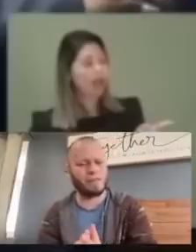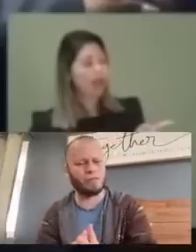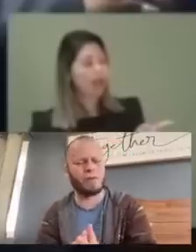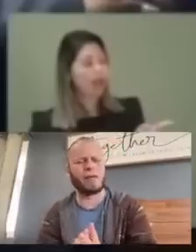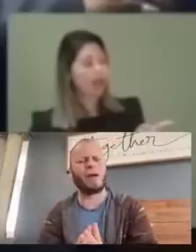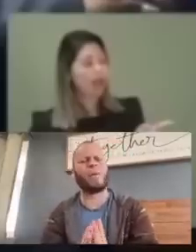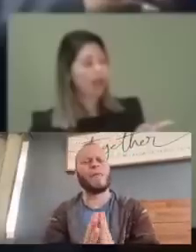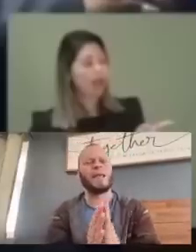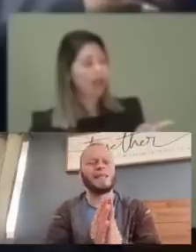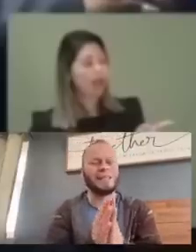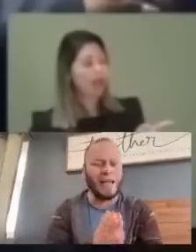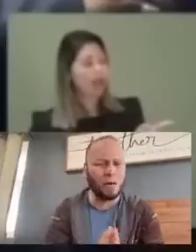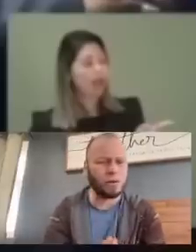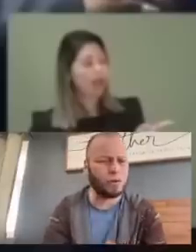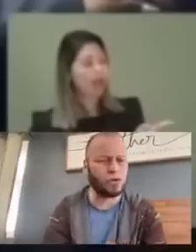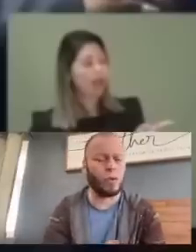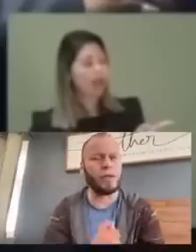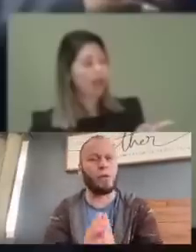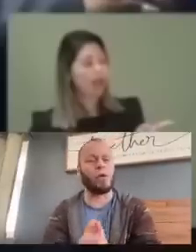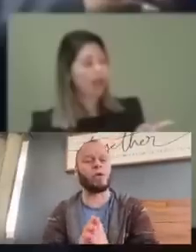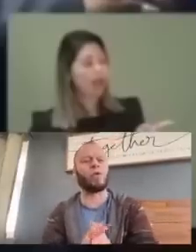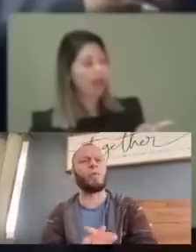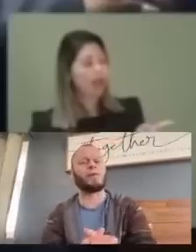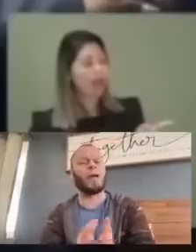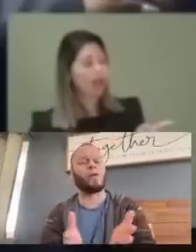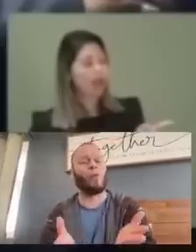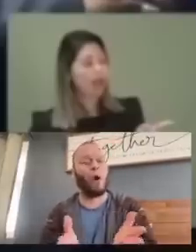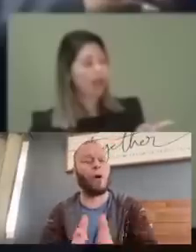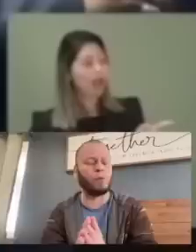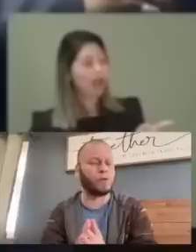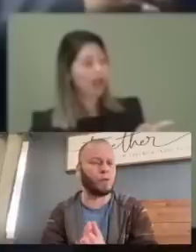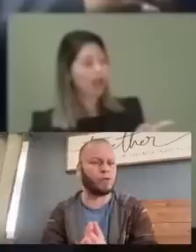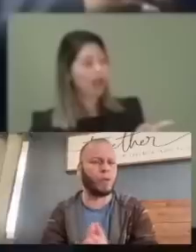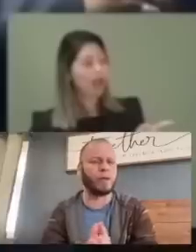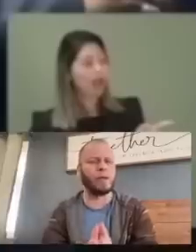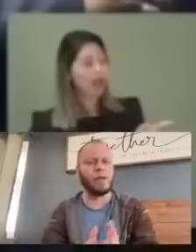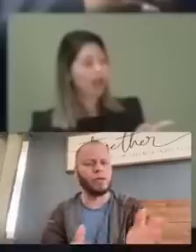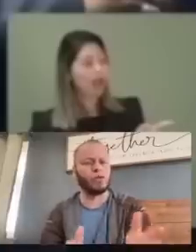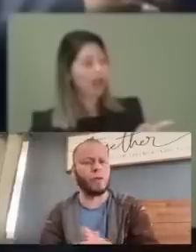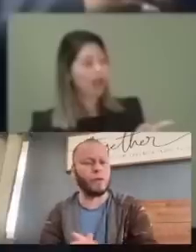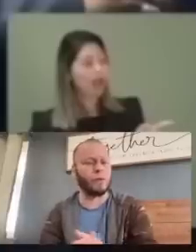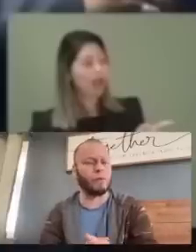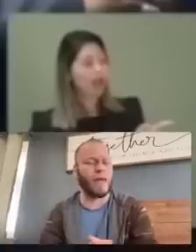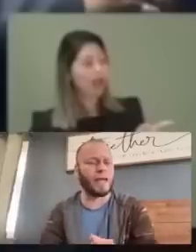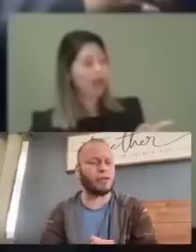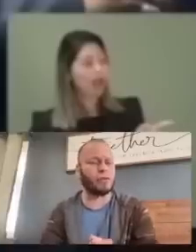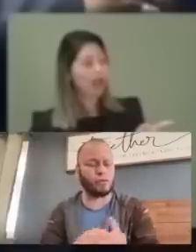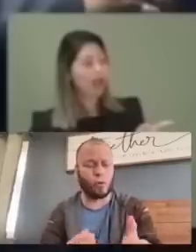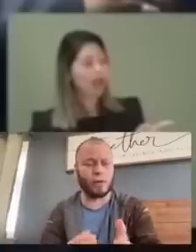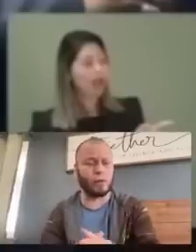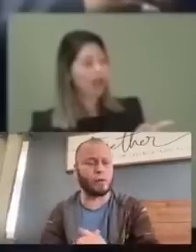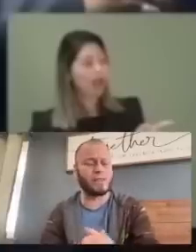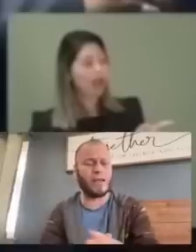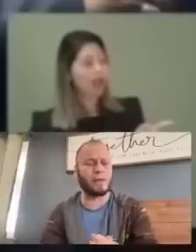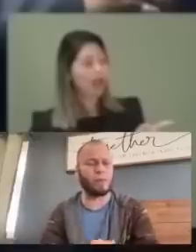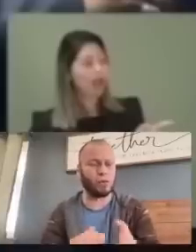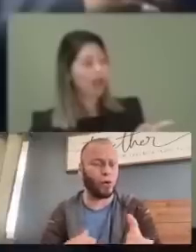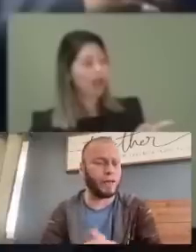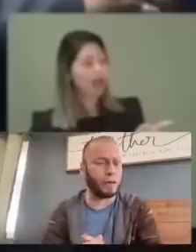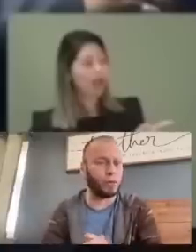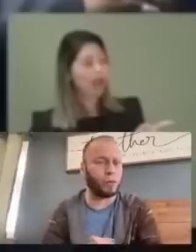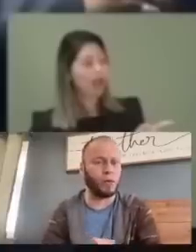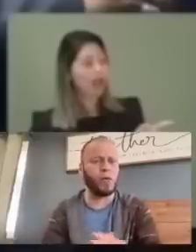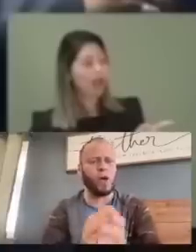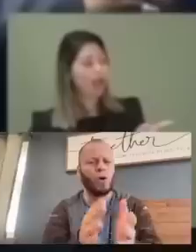inscreva-se no canal dá o seu joinha coloca no comentário Qual é o seu Joinha joinha número 10 joinha número 100